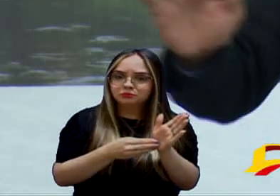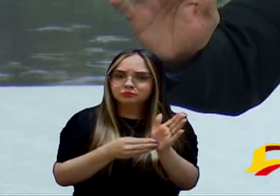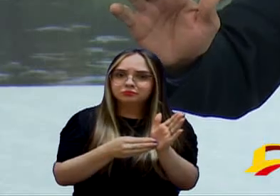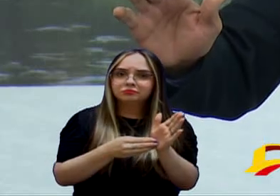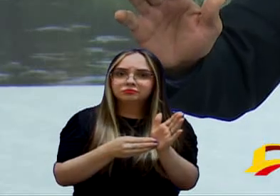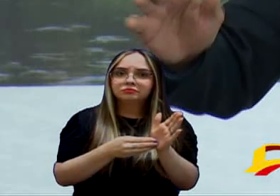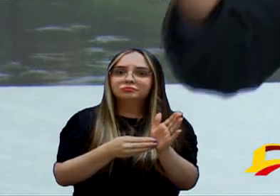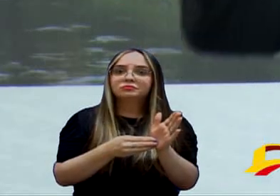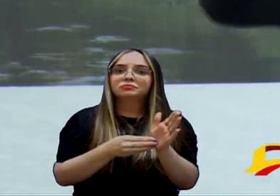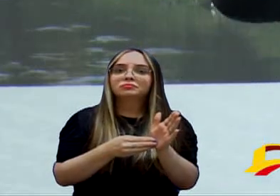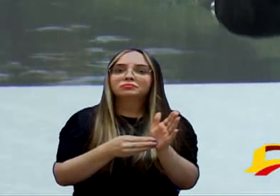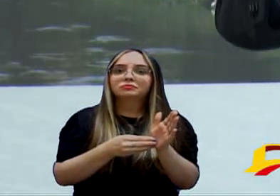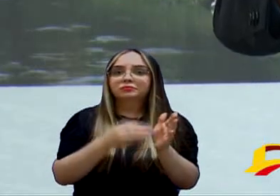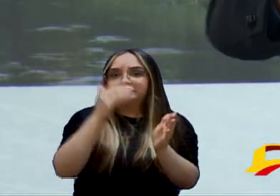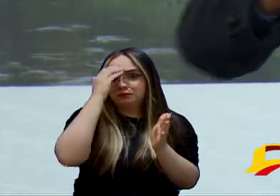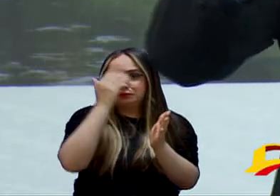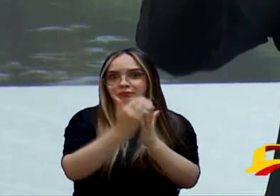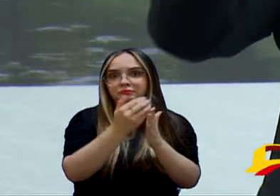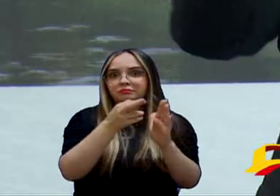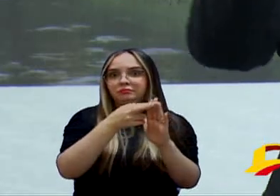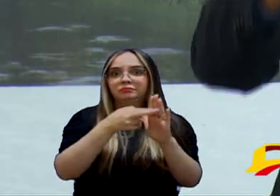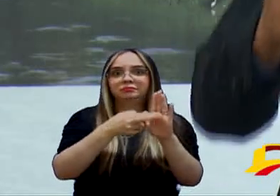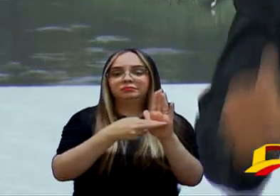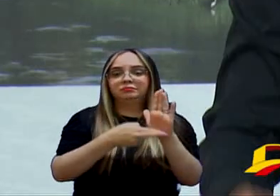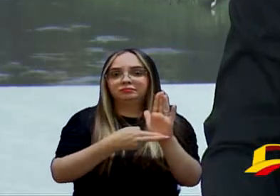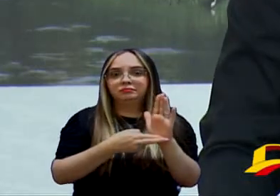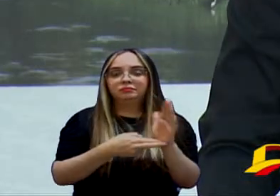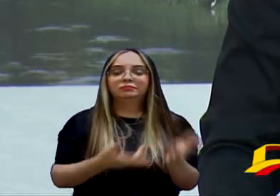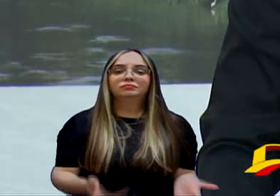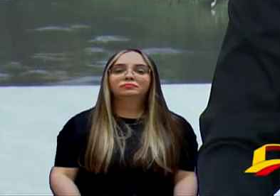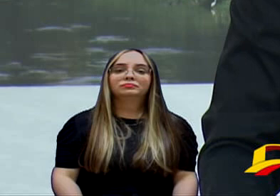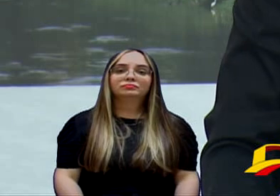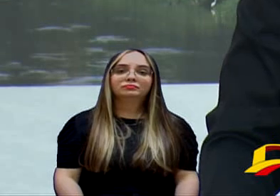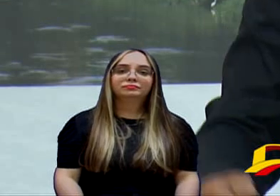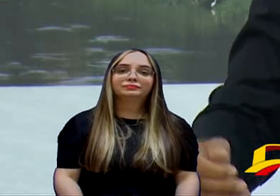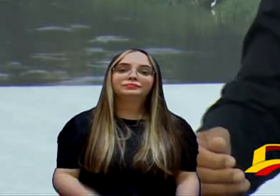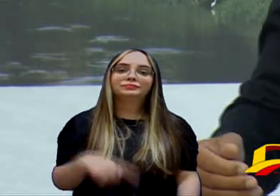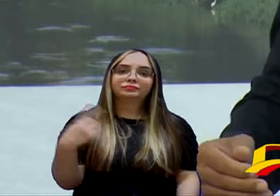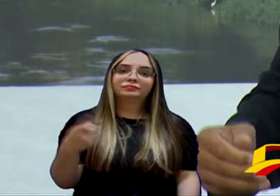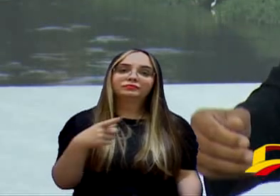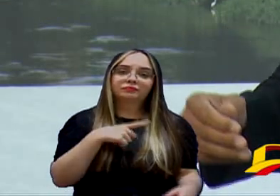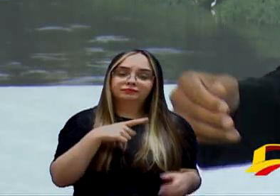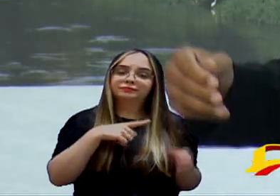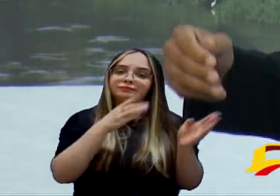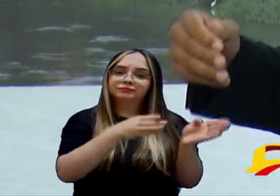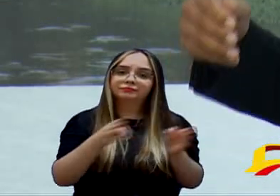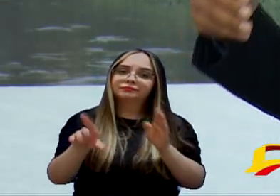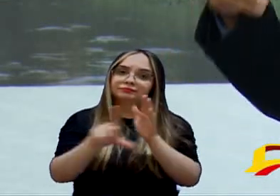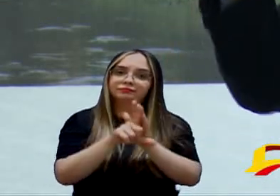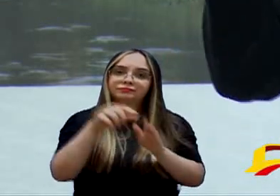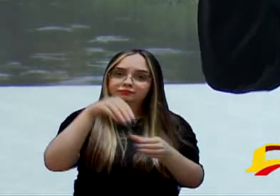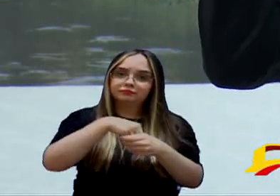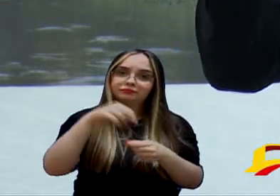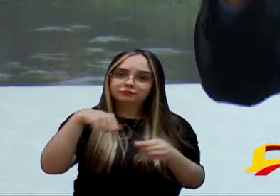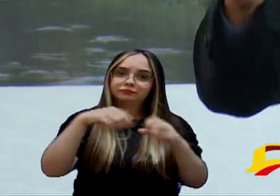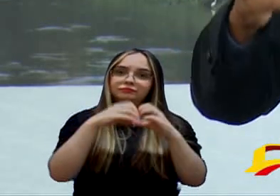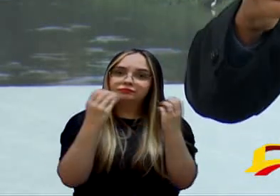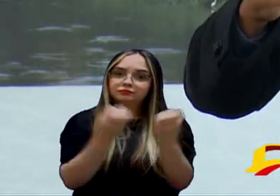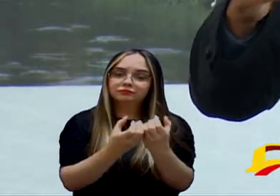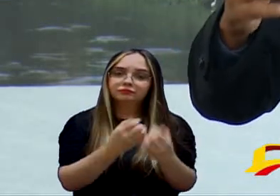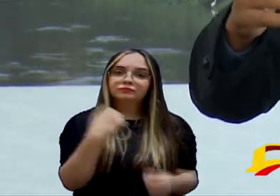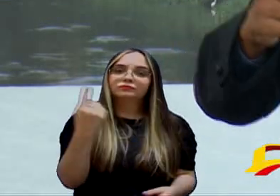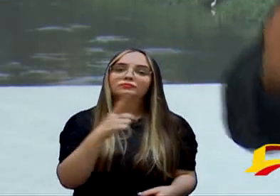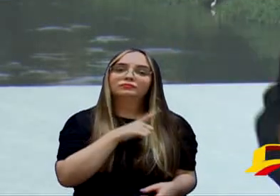a mercê do regramento do nosso Regimento Interno das nossas das nossas das diretrizes